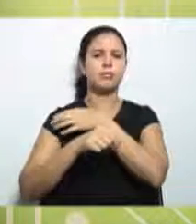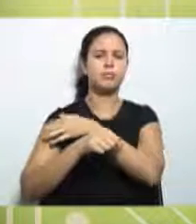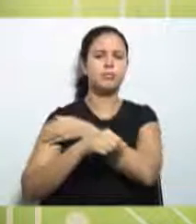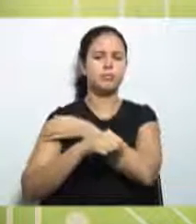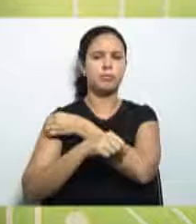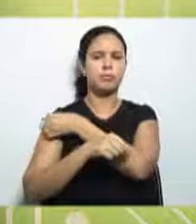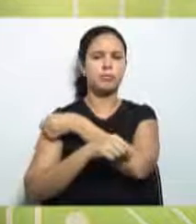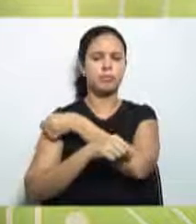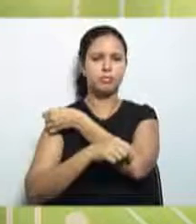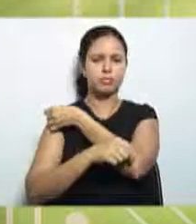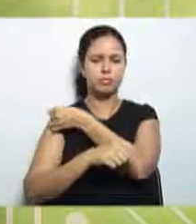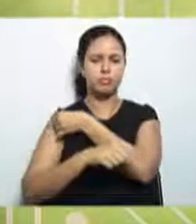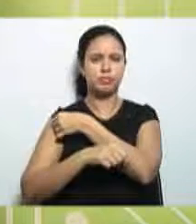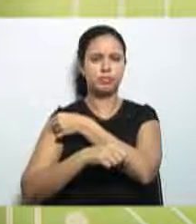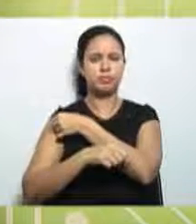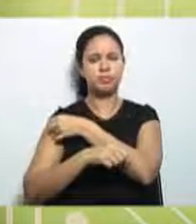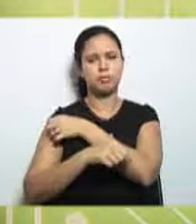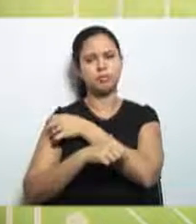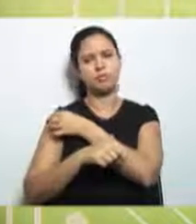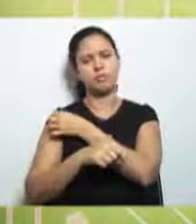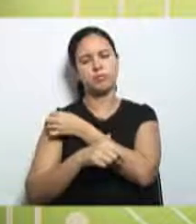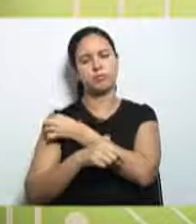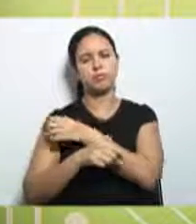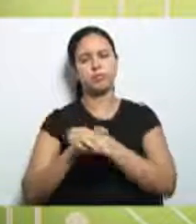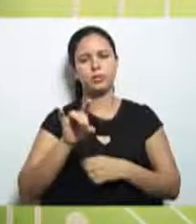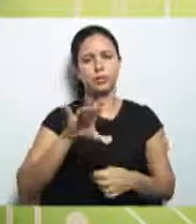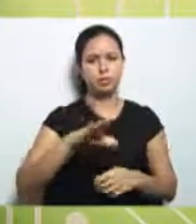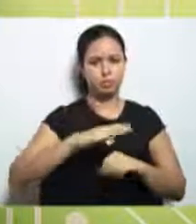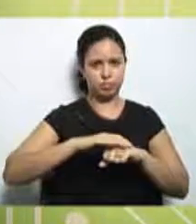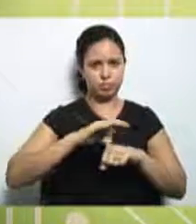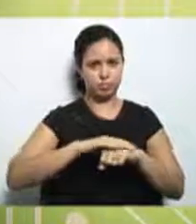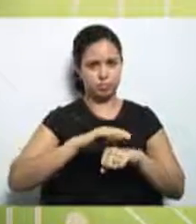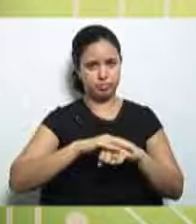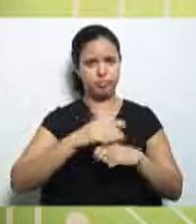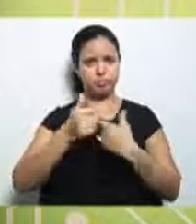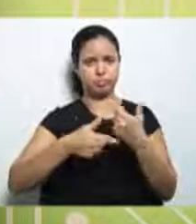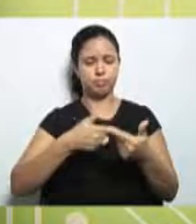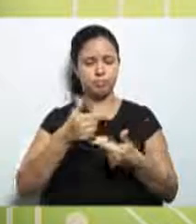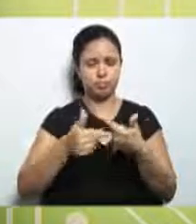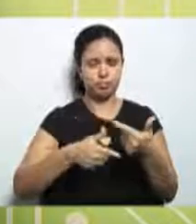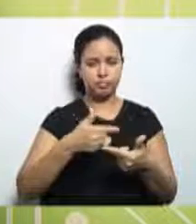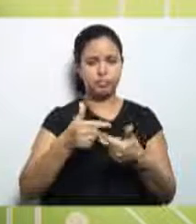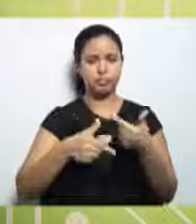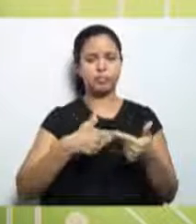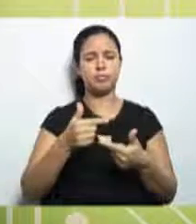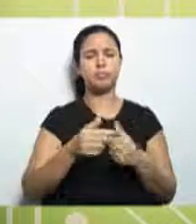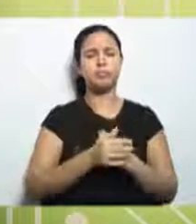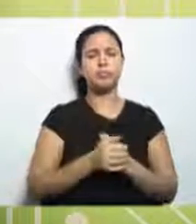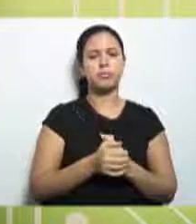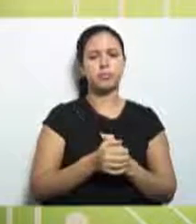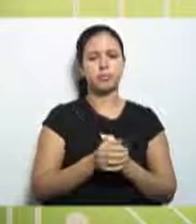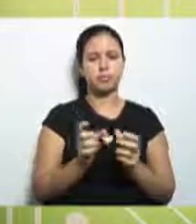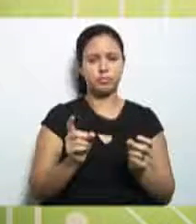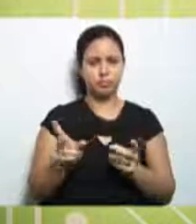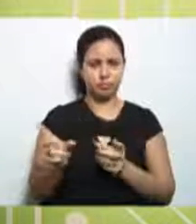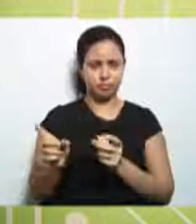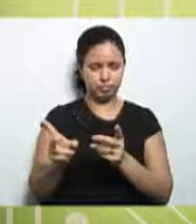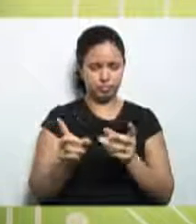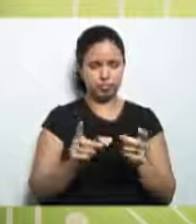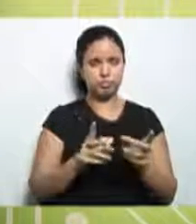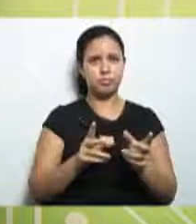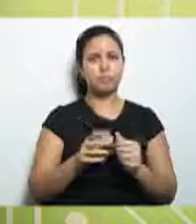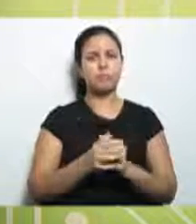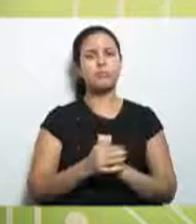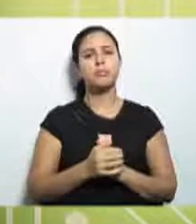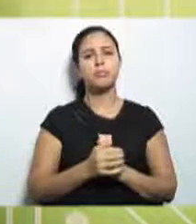não têm essas ferramentas, que tem apenas a sua mão de obra. Quem tem apenas a sua mão de obra e a vende no mercado é